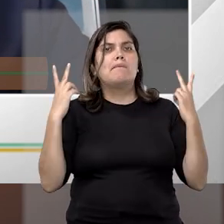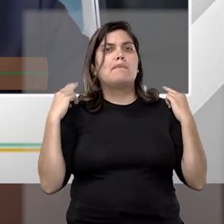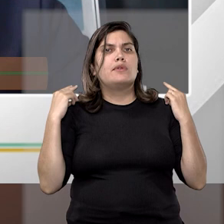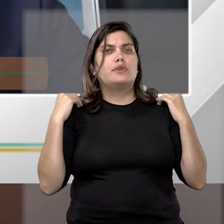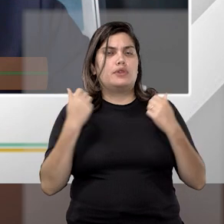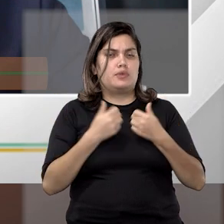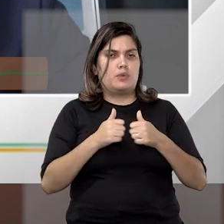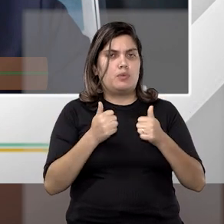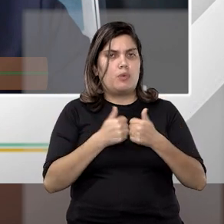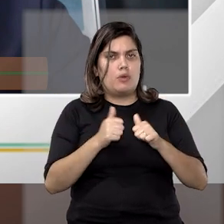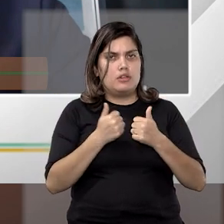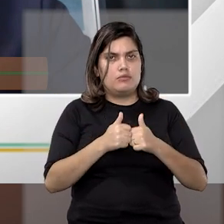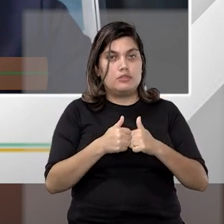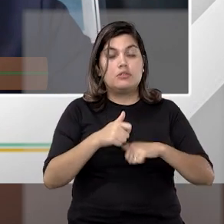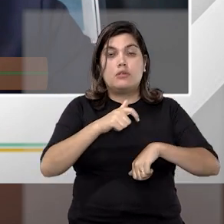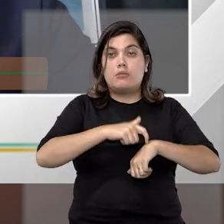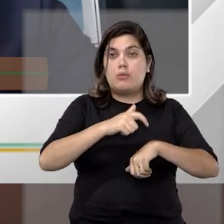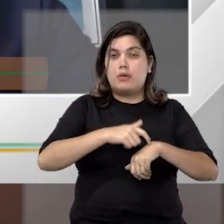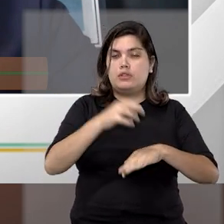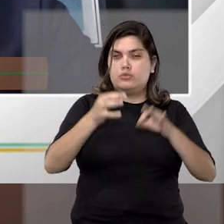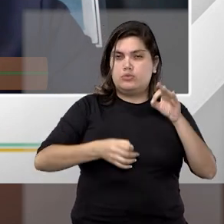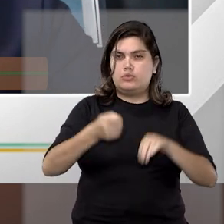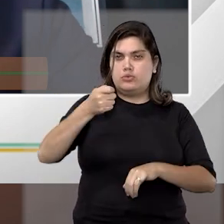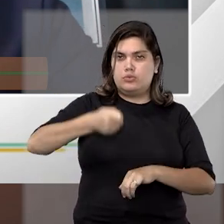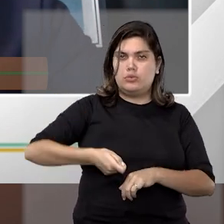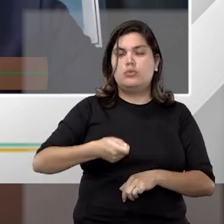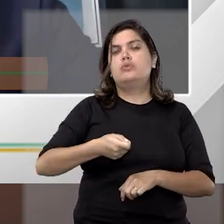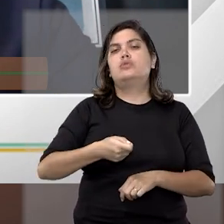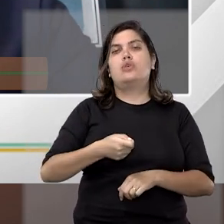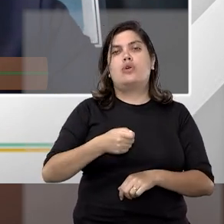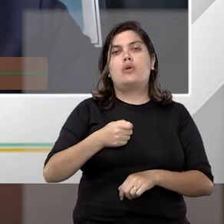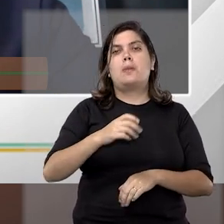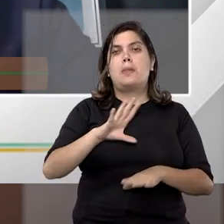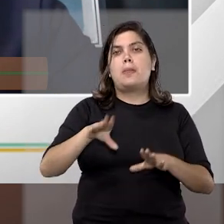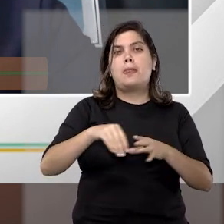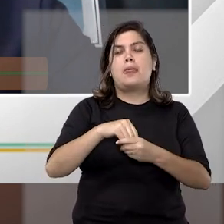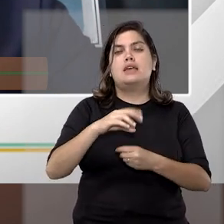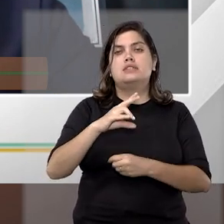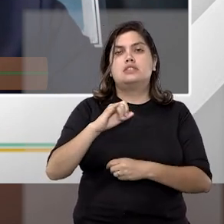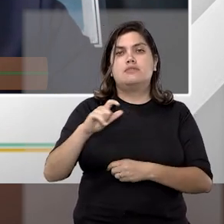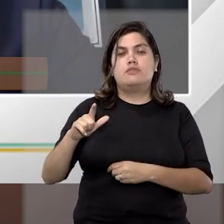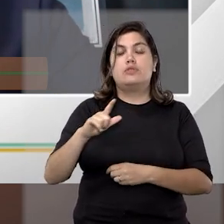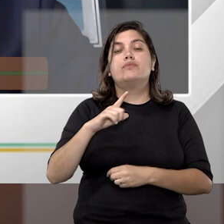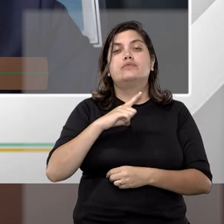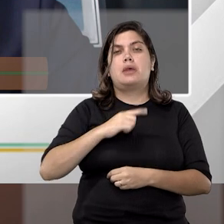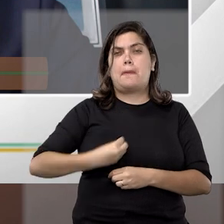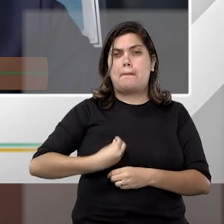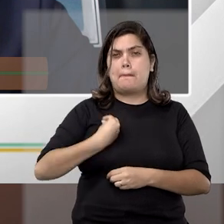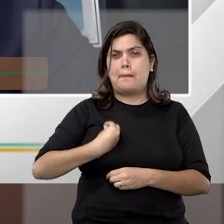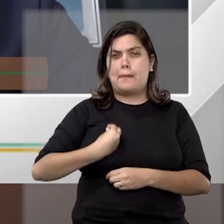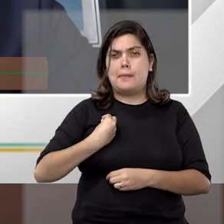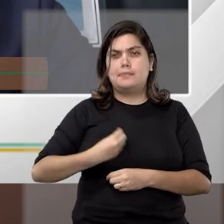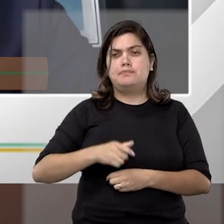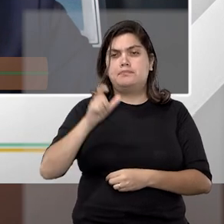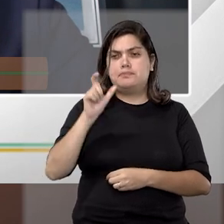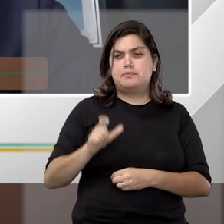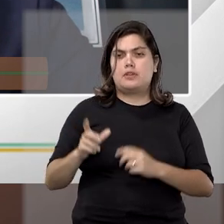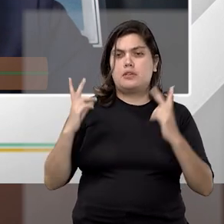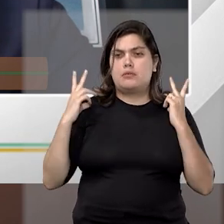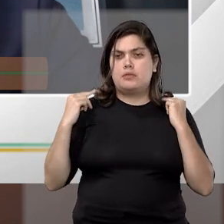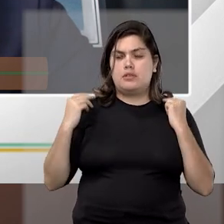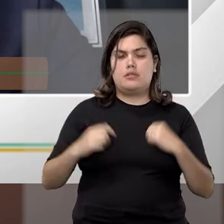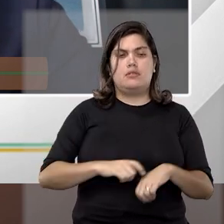do coletivo então Na audiência que o Doutor Sérgio falou de composição civil está é um